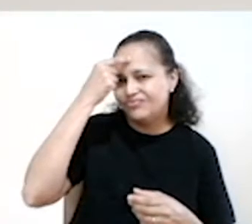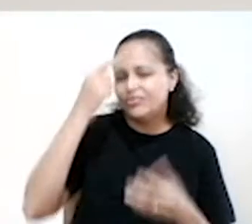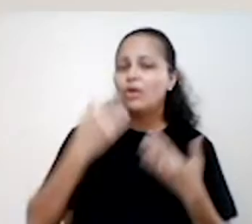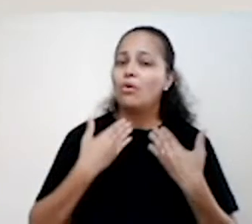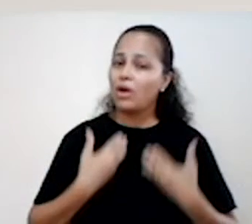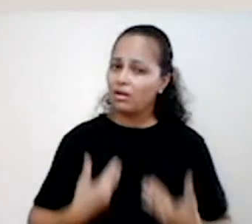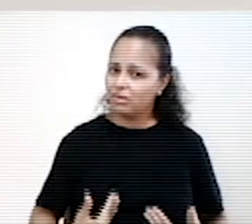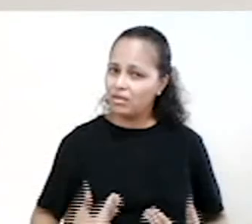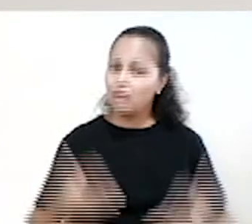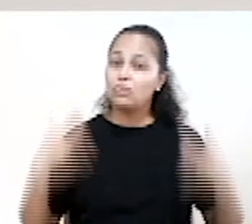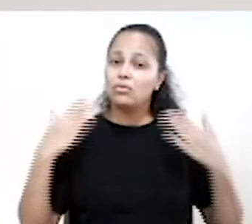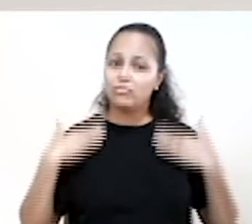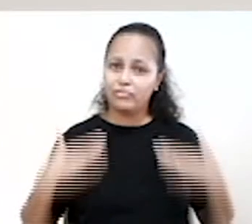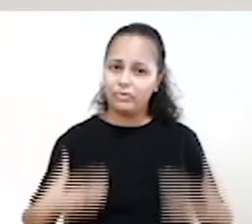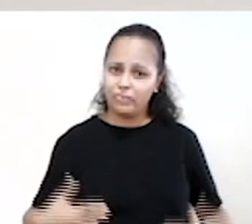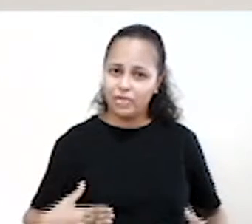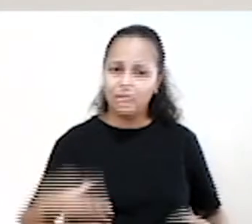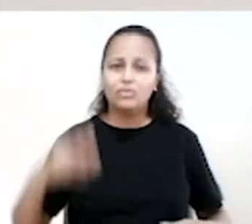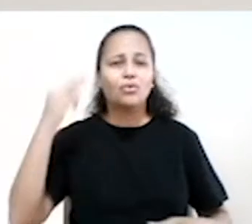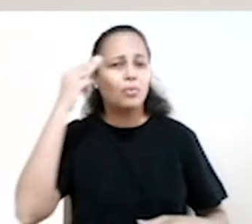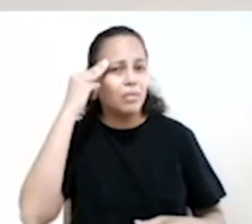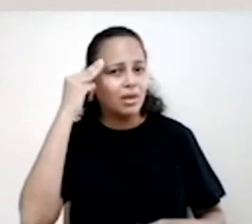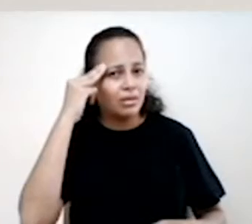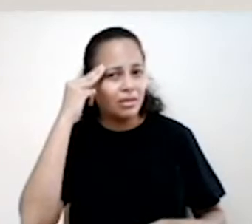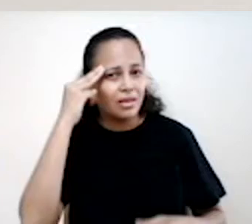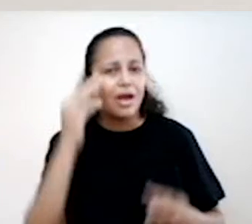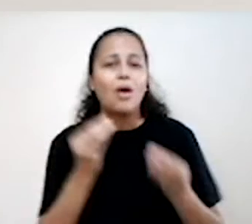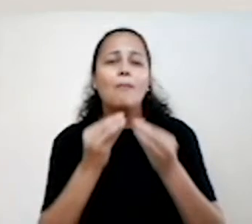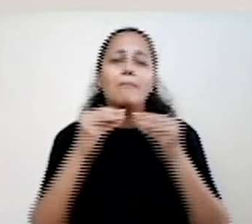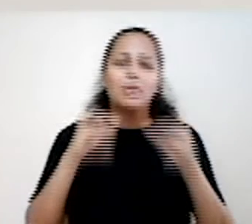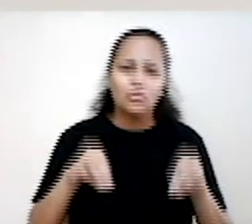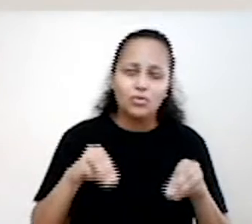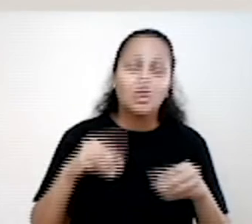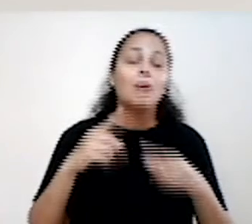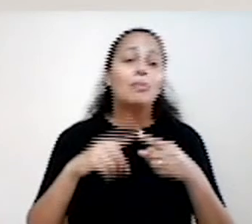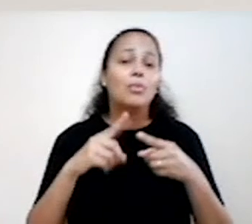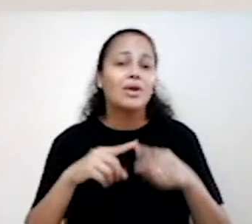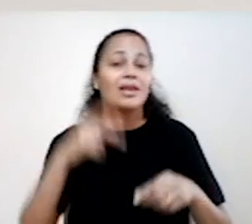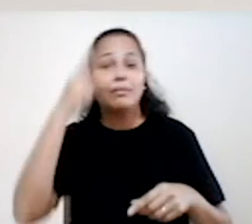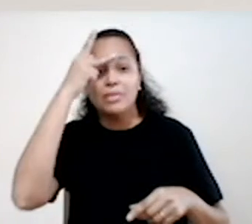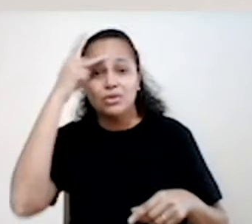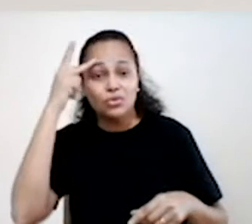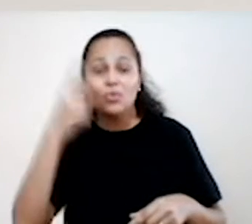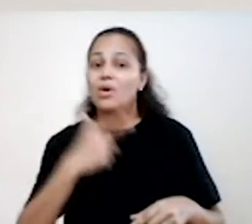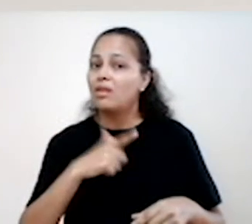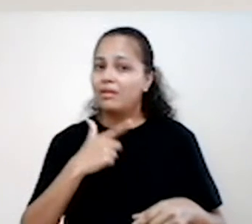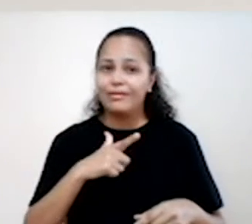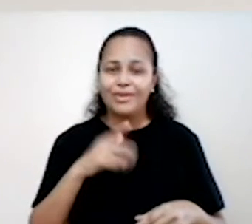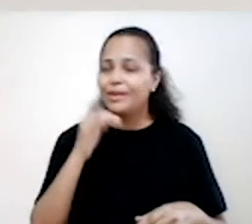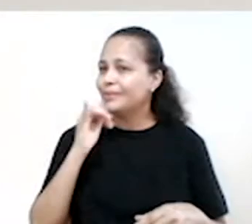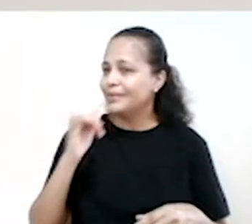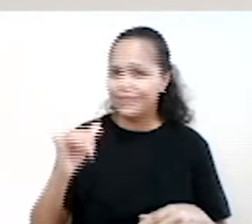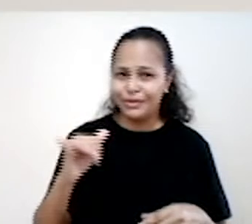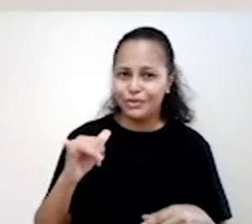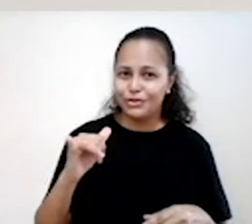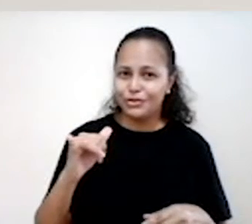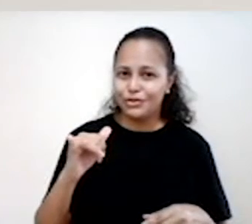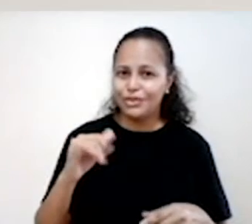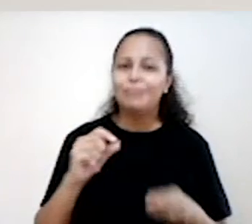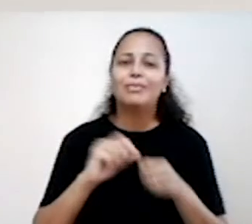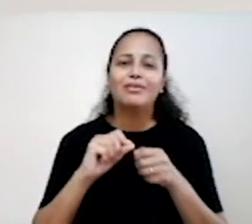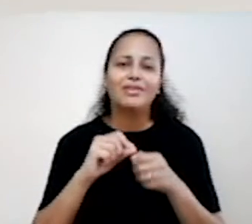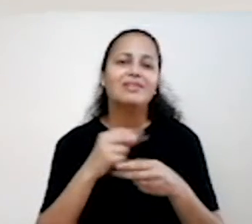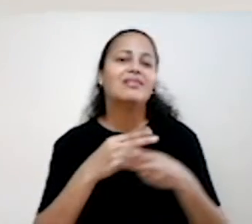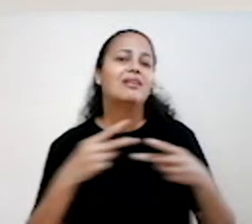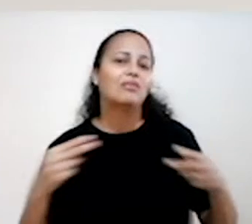O cansaço físico e mental prejudica a concentração porque a pessoa não tem energia nem disposição para se dedicar